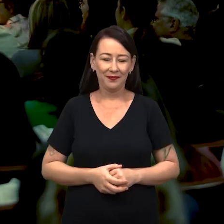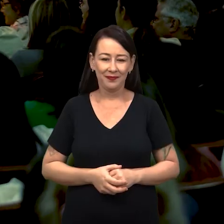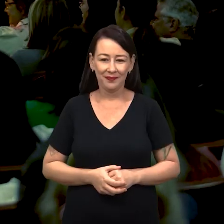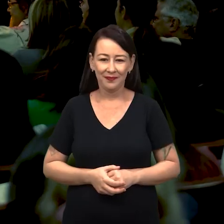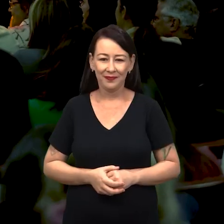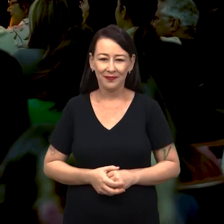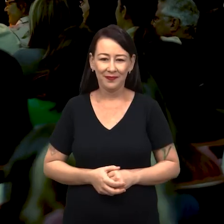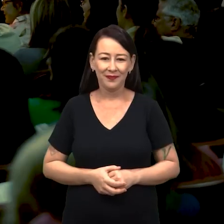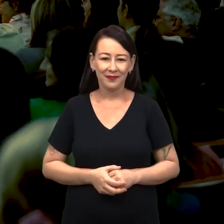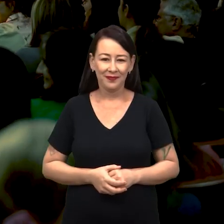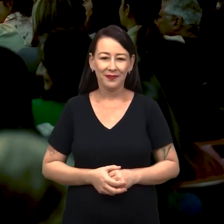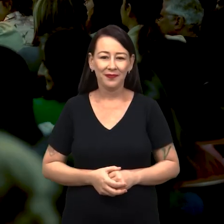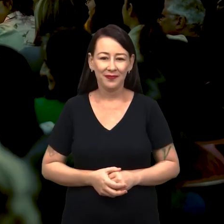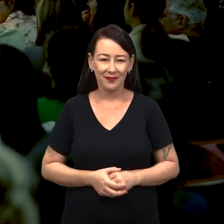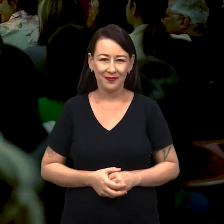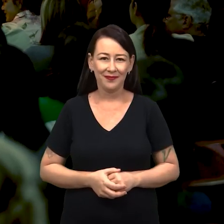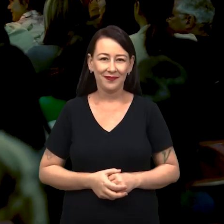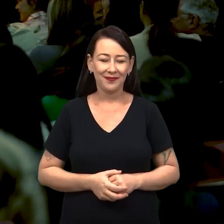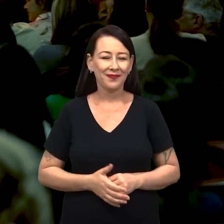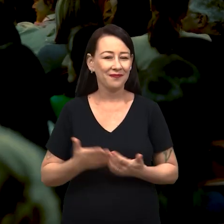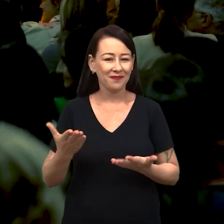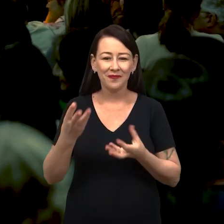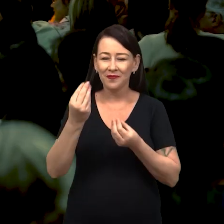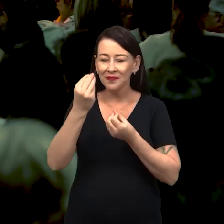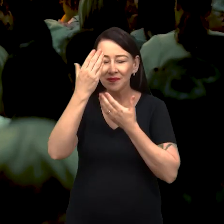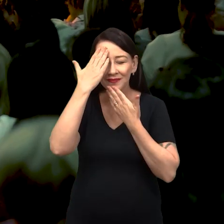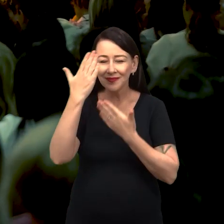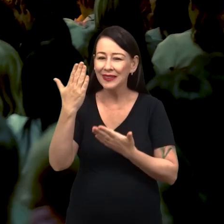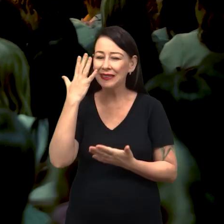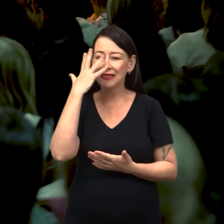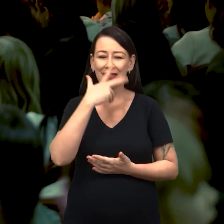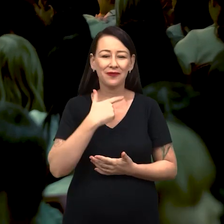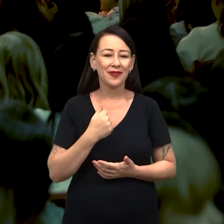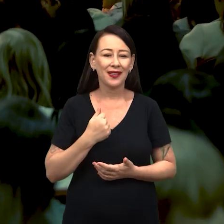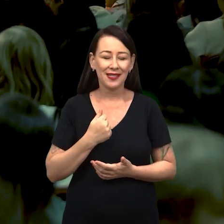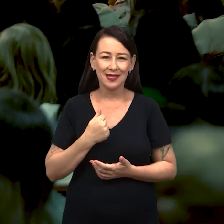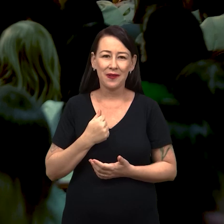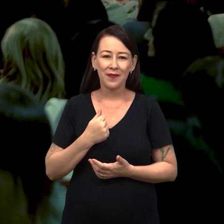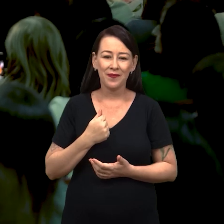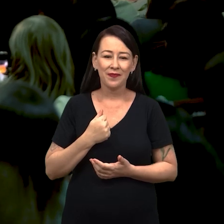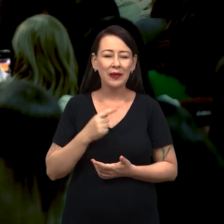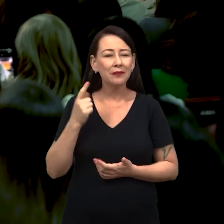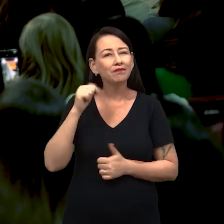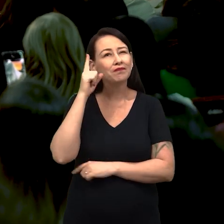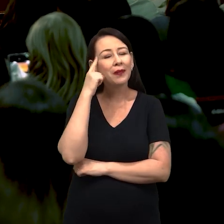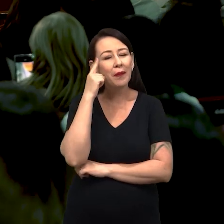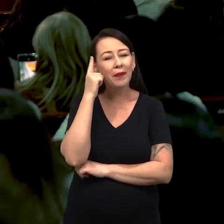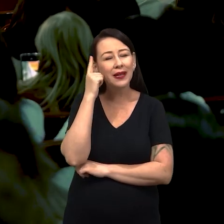Lucilene, obrigado por tanta beleza, estou muito grato. Estou aqui